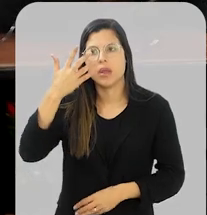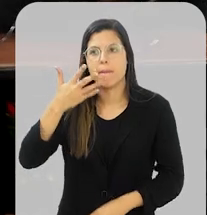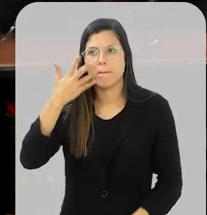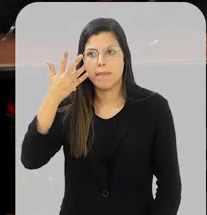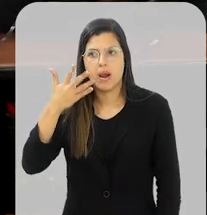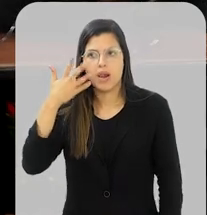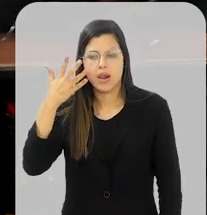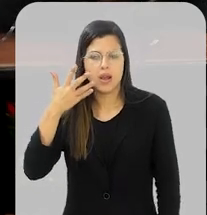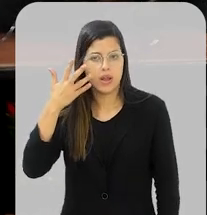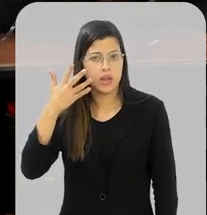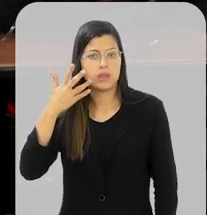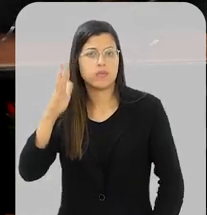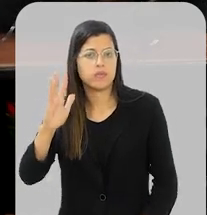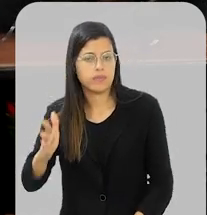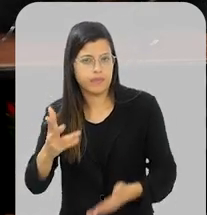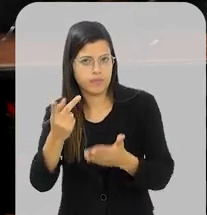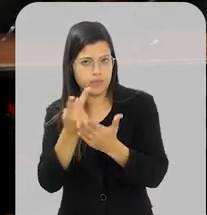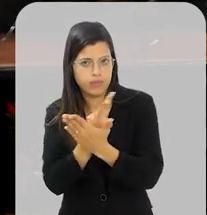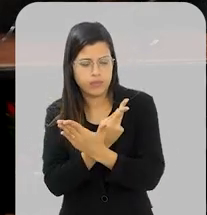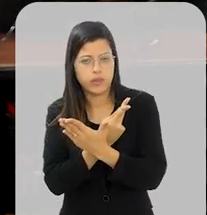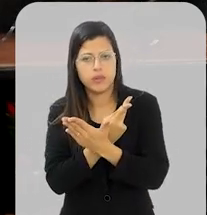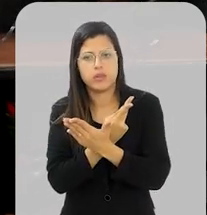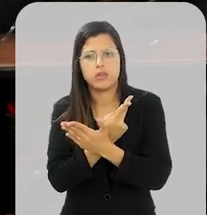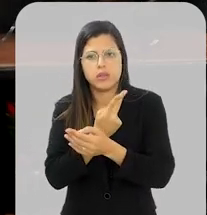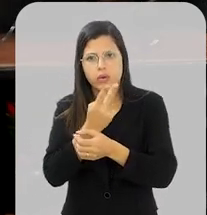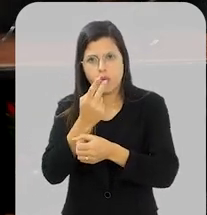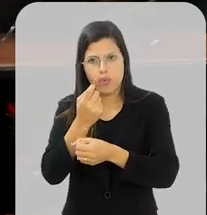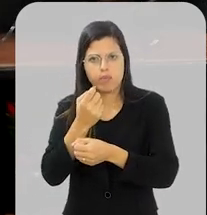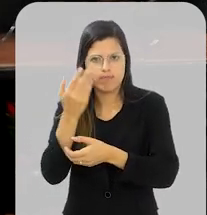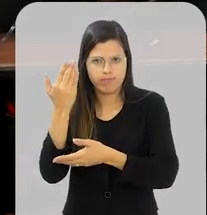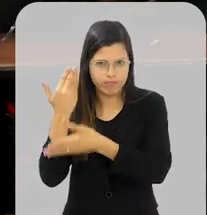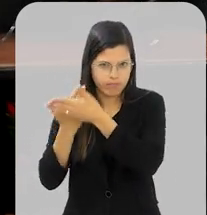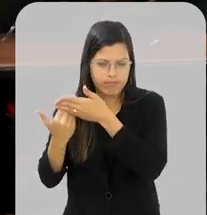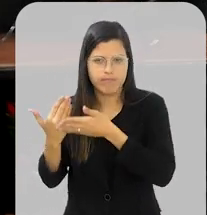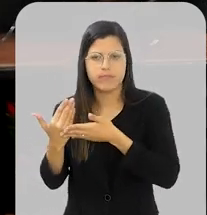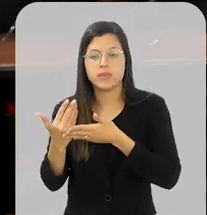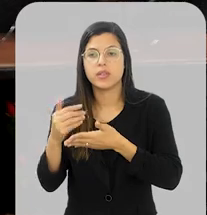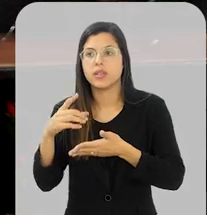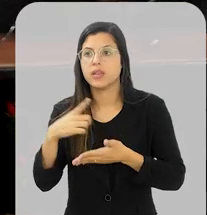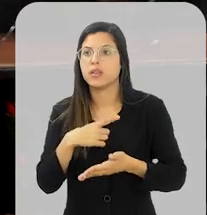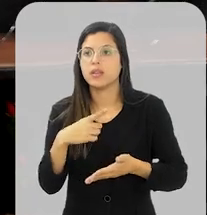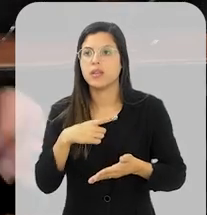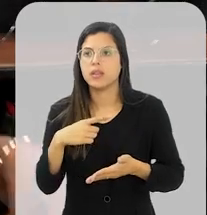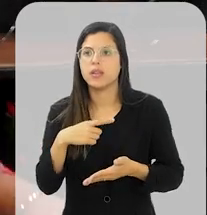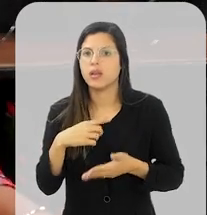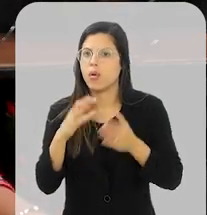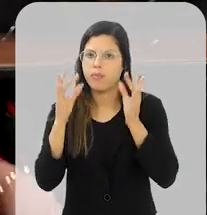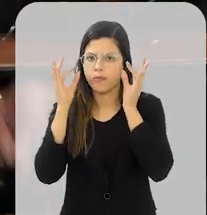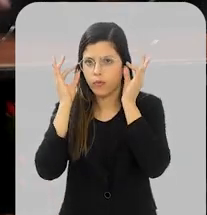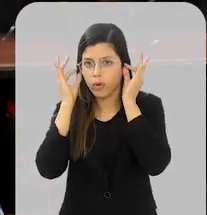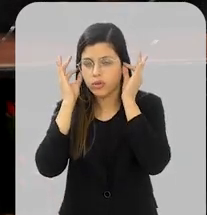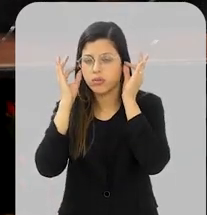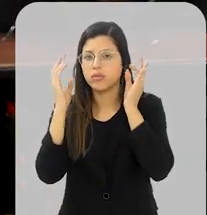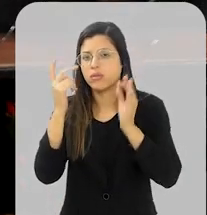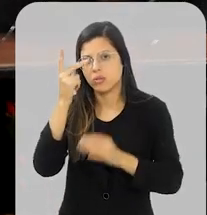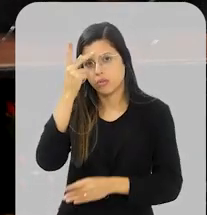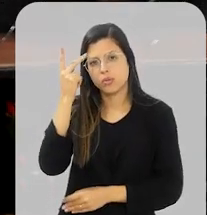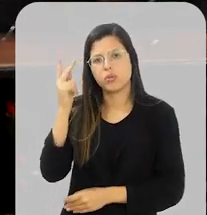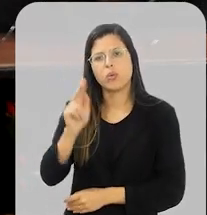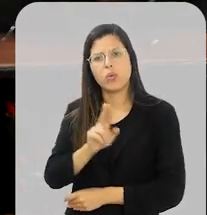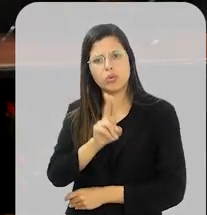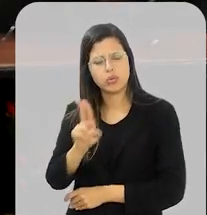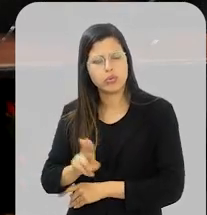nas palestras, como já aconteceu esse ano que passou, terá aquele aparelhinho para as